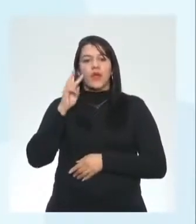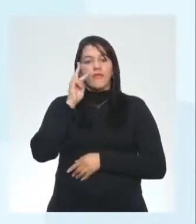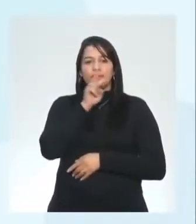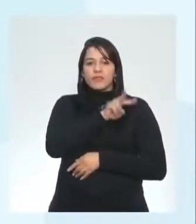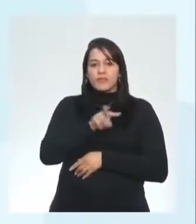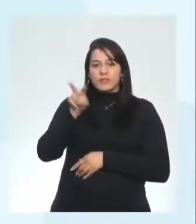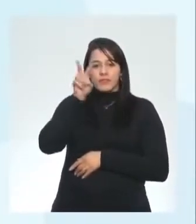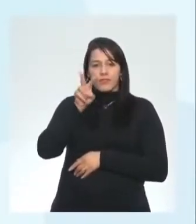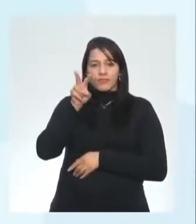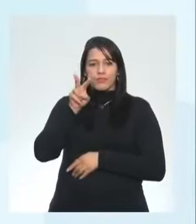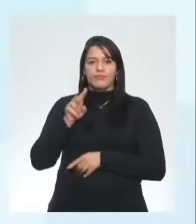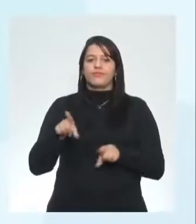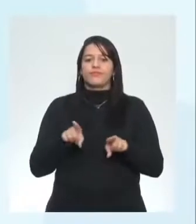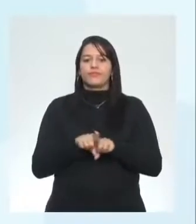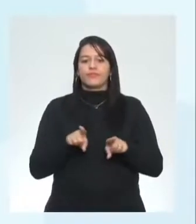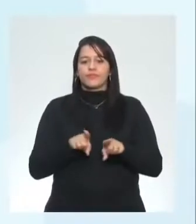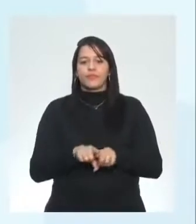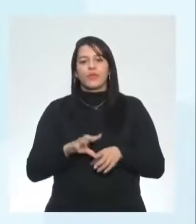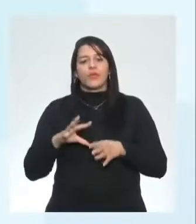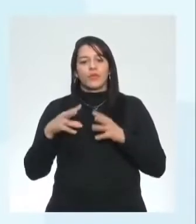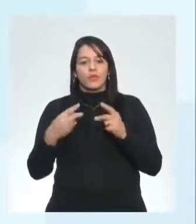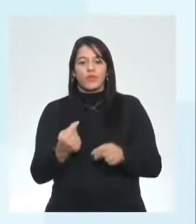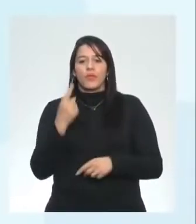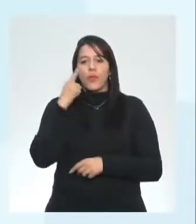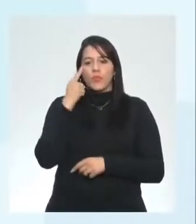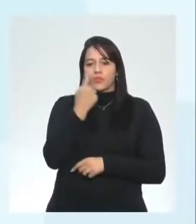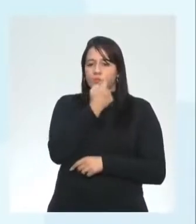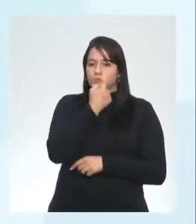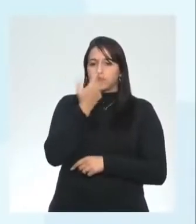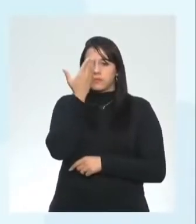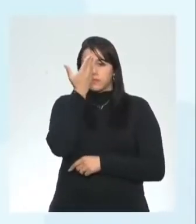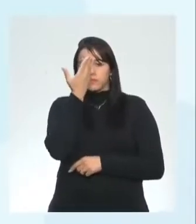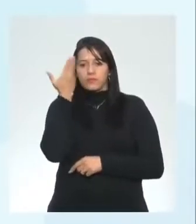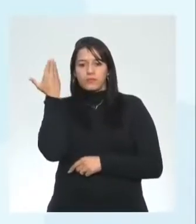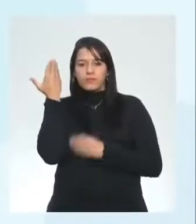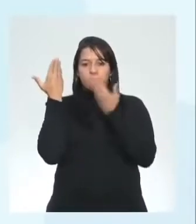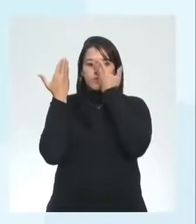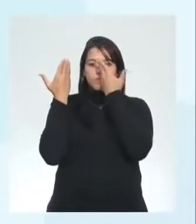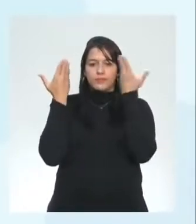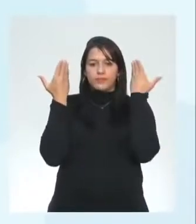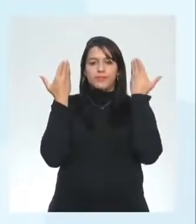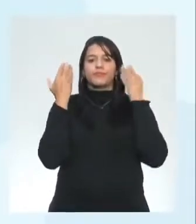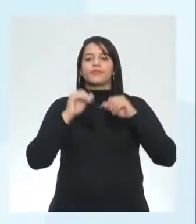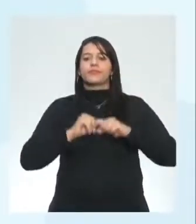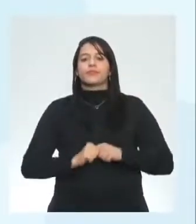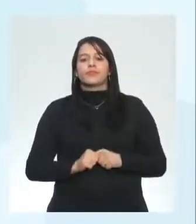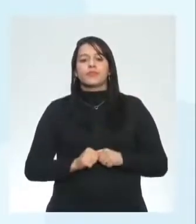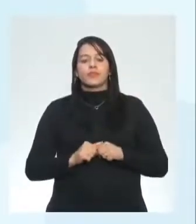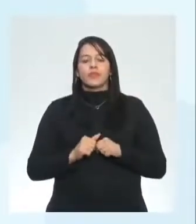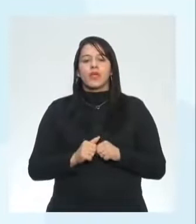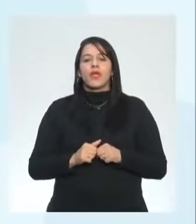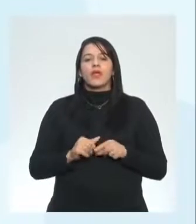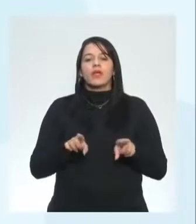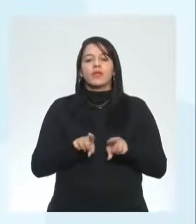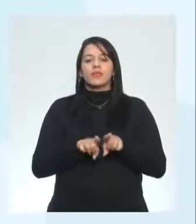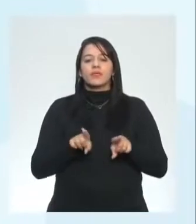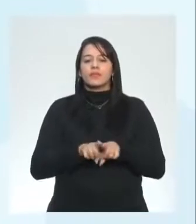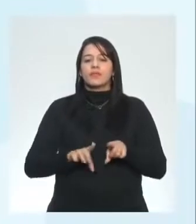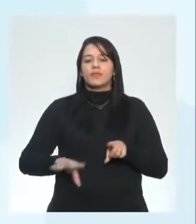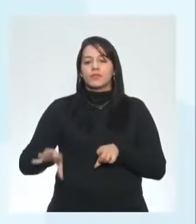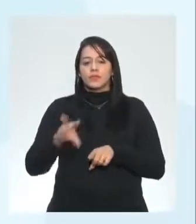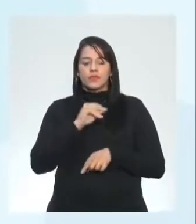visão. A gente vai ver aí a respeito também dos olhos frontais e dos olhos laterais. E a gente também vai abordar a respeito